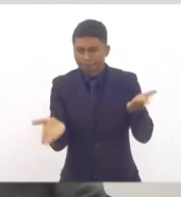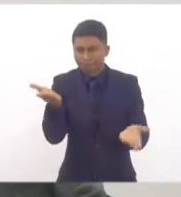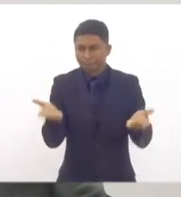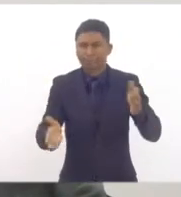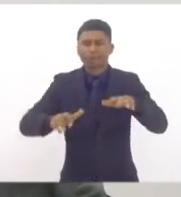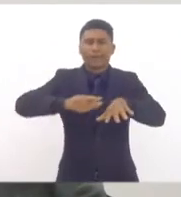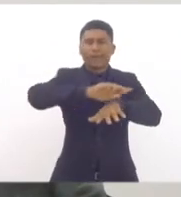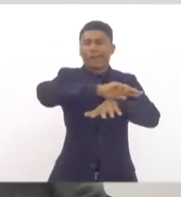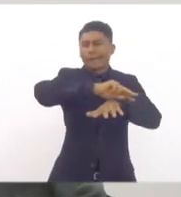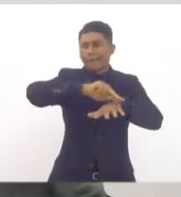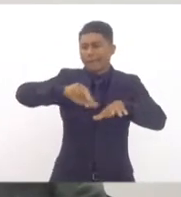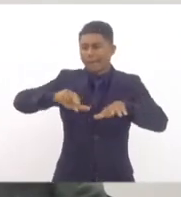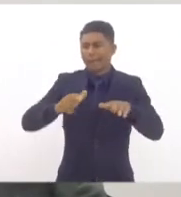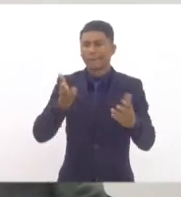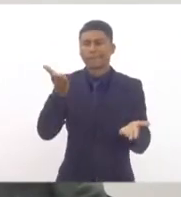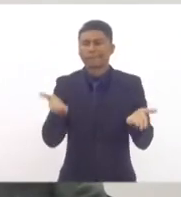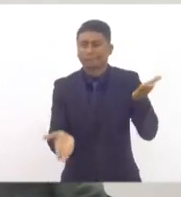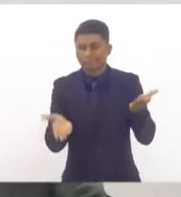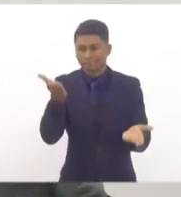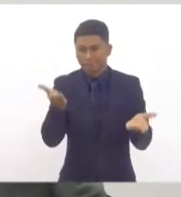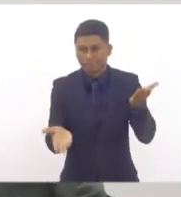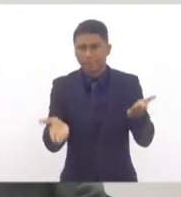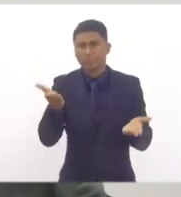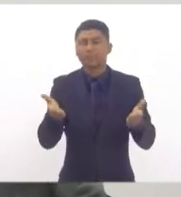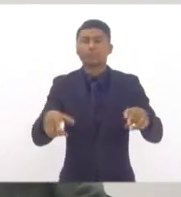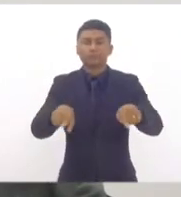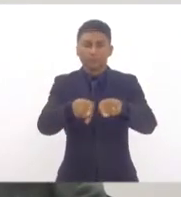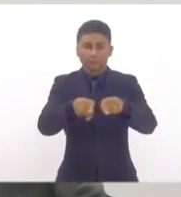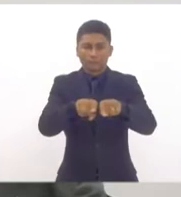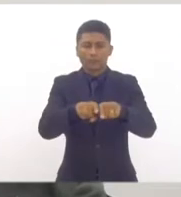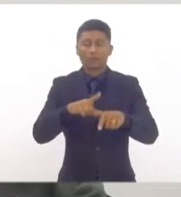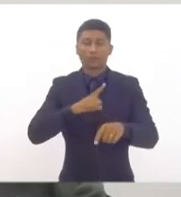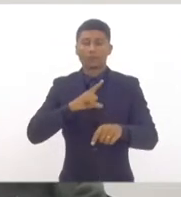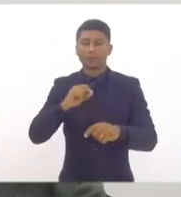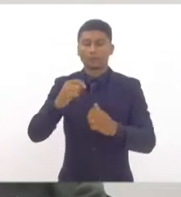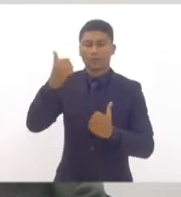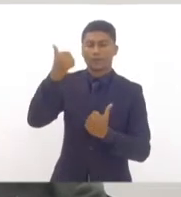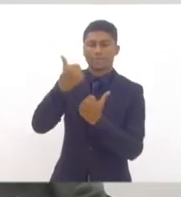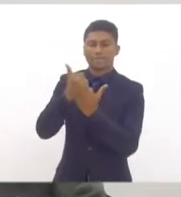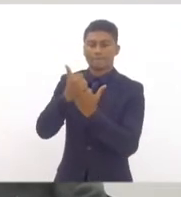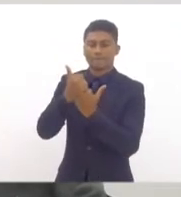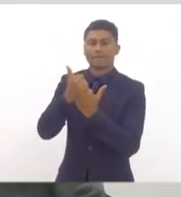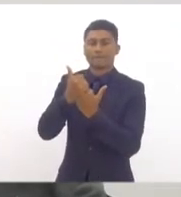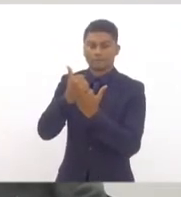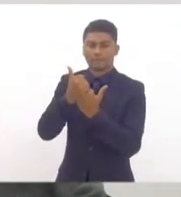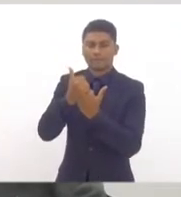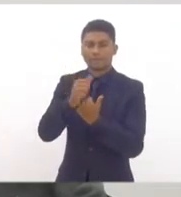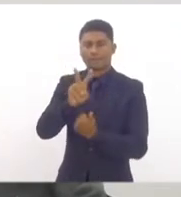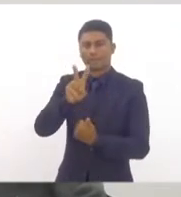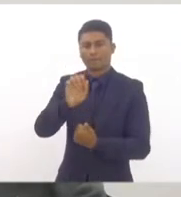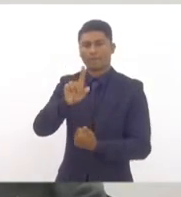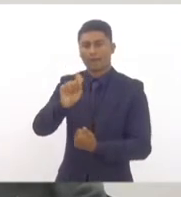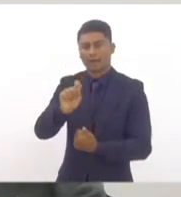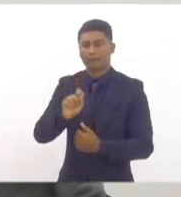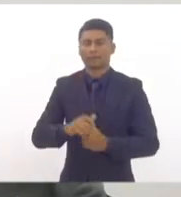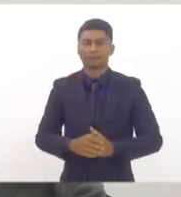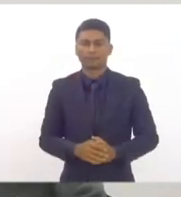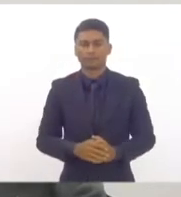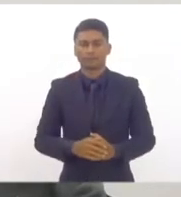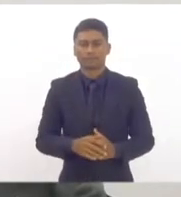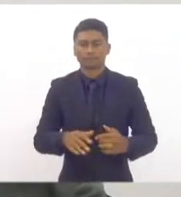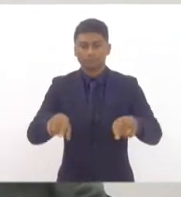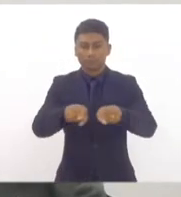supostamente contemplada pela reserva de vagas, né? Esse é um procedimento próprio. E uma